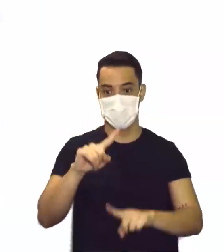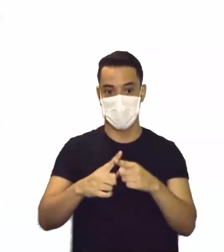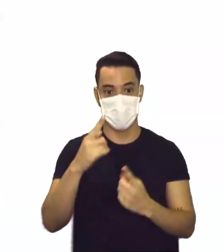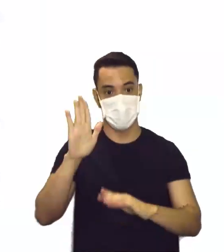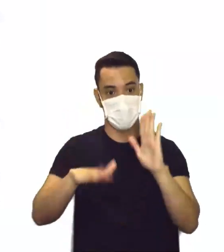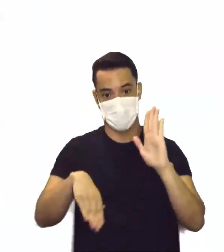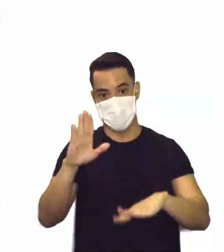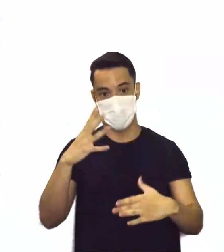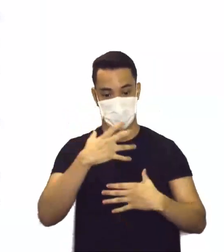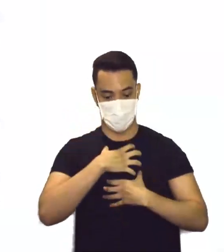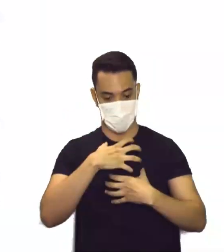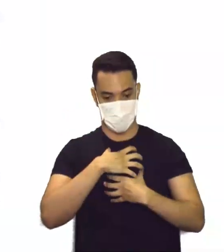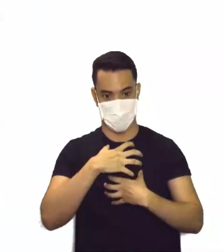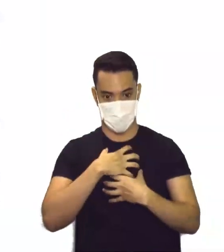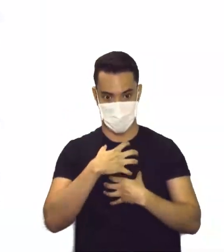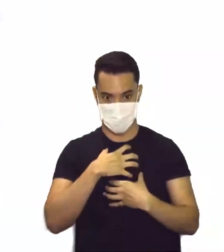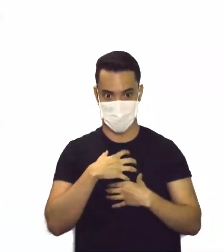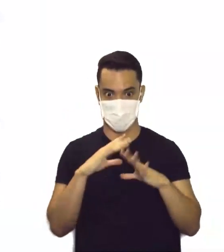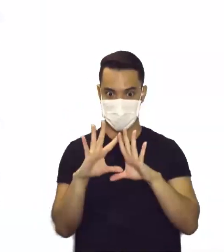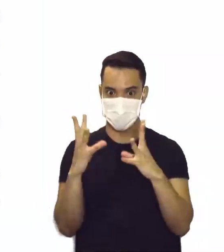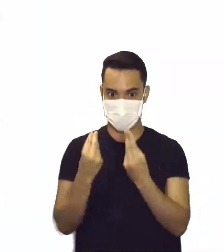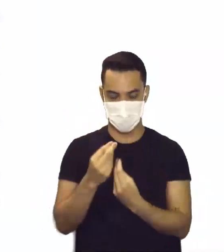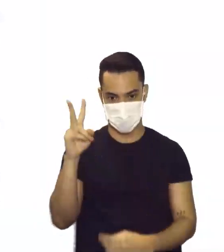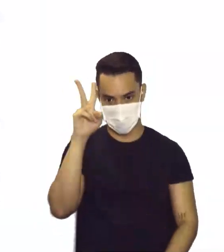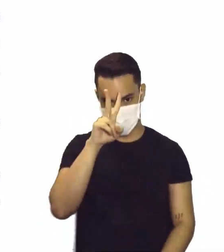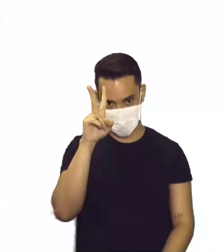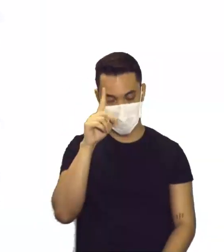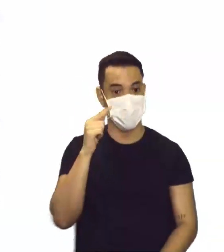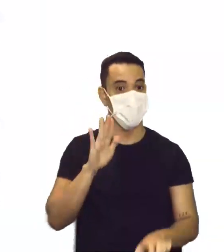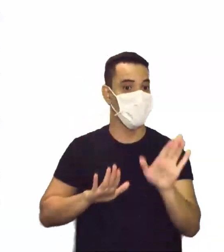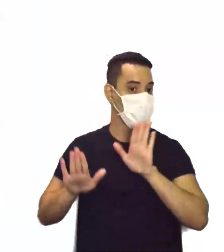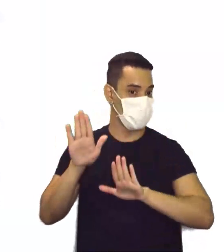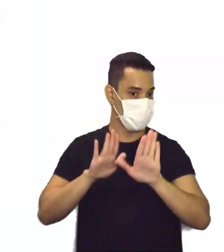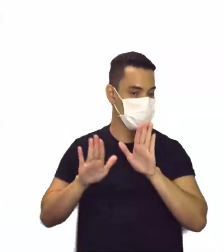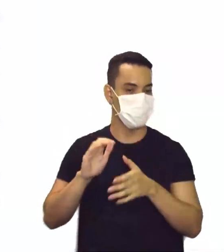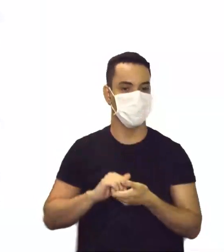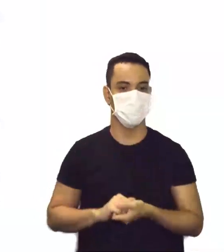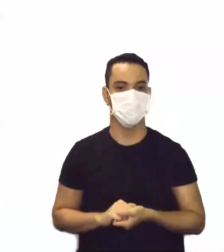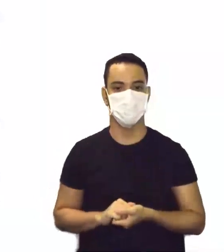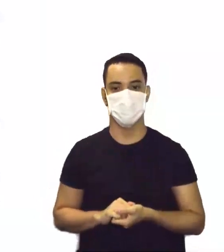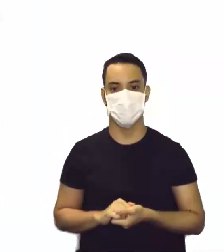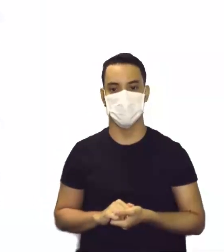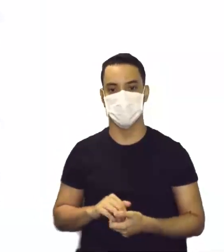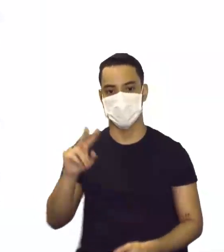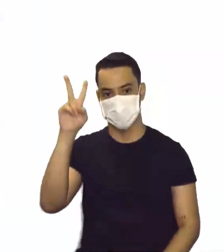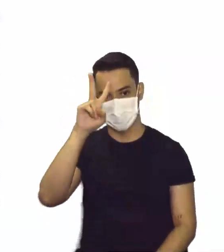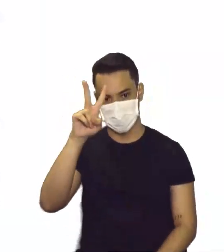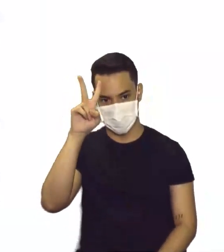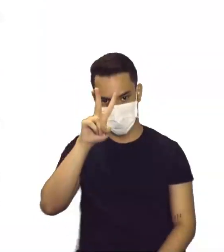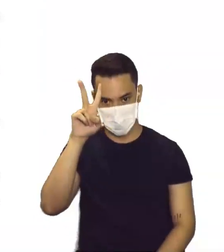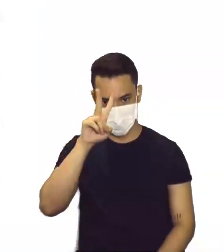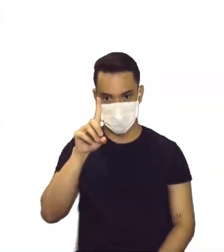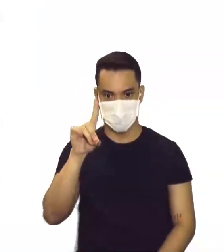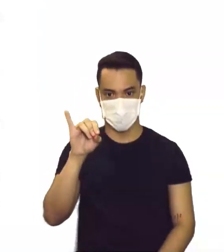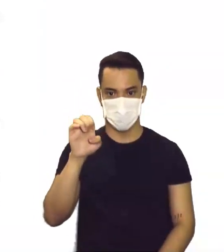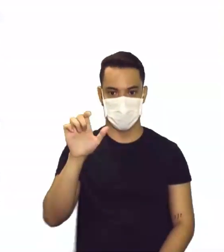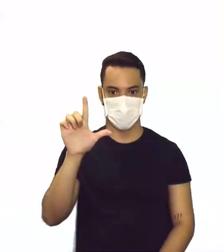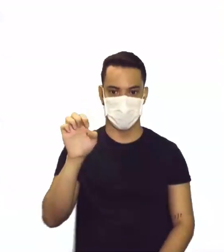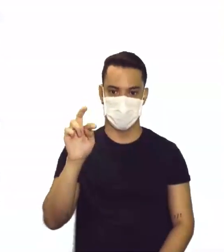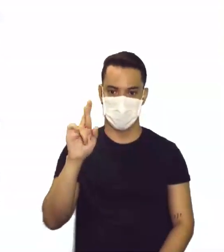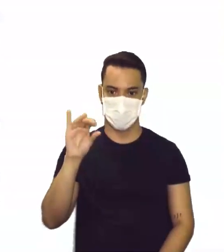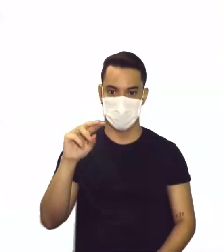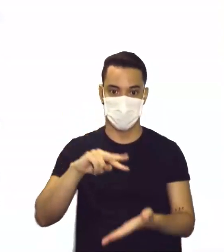da maneira que eu vou trabalhar essa substância. Então, cuidado com esse termo aqui. Lembrando que dielétrico é